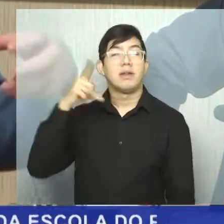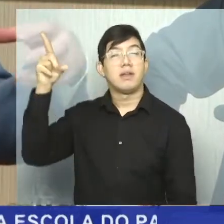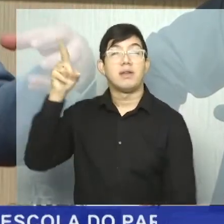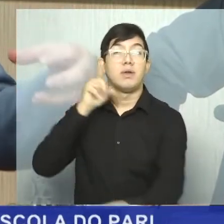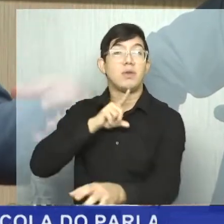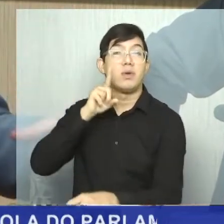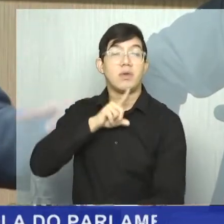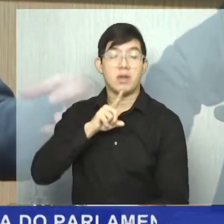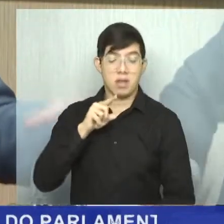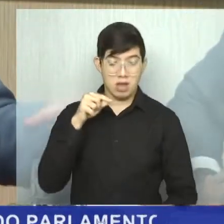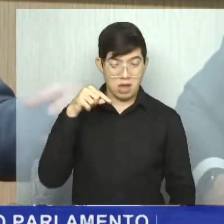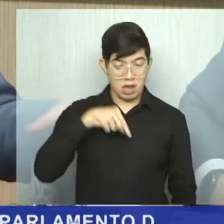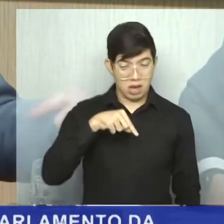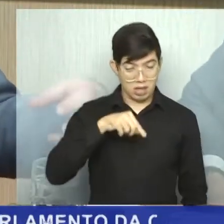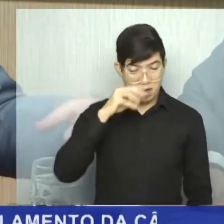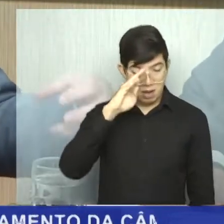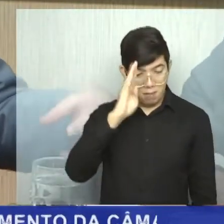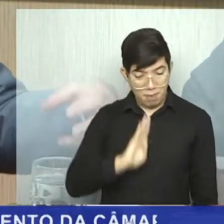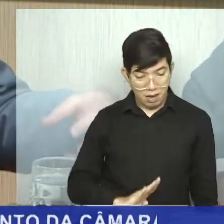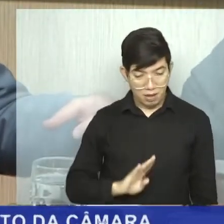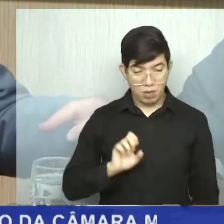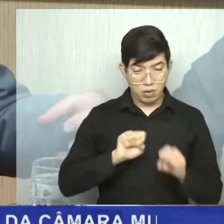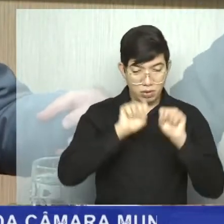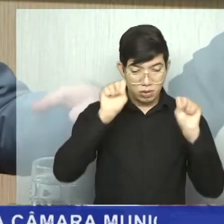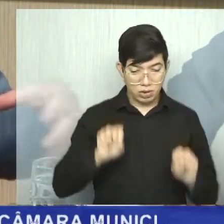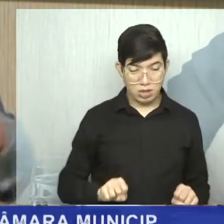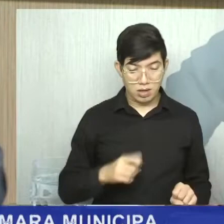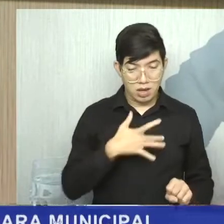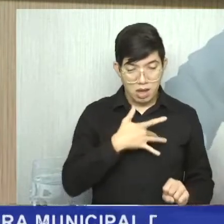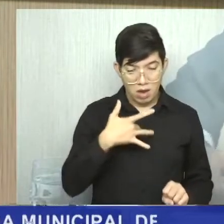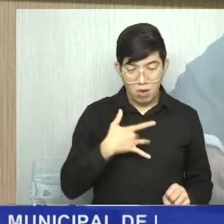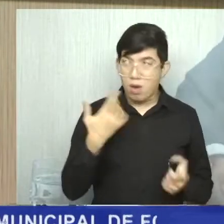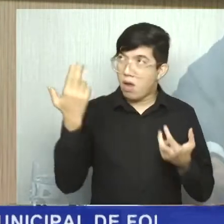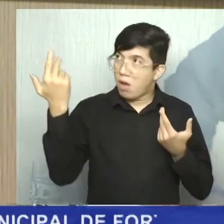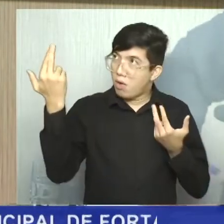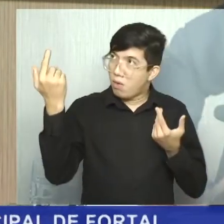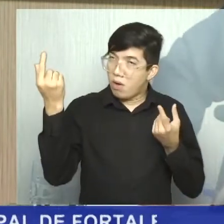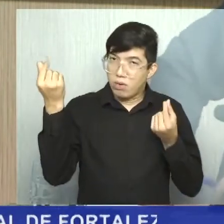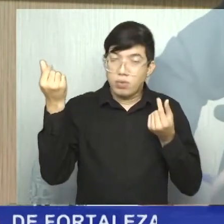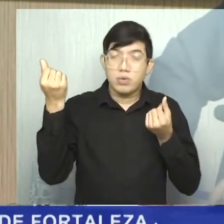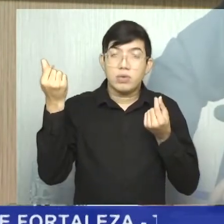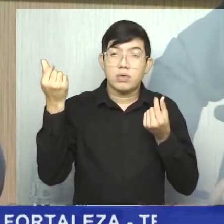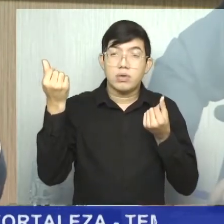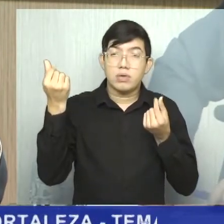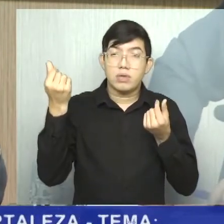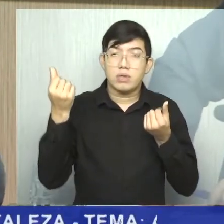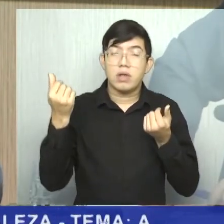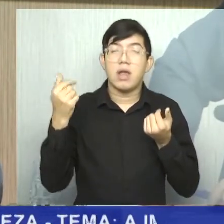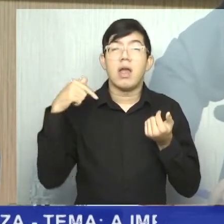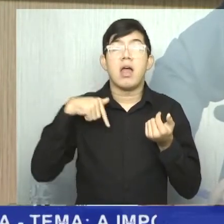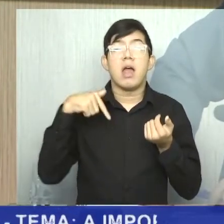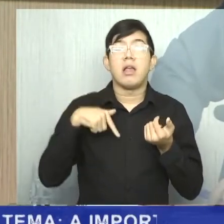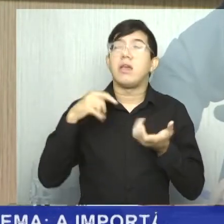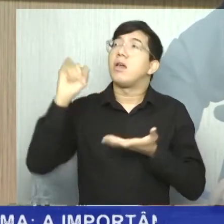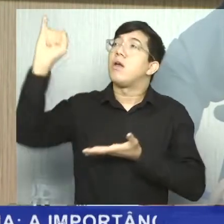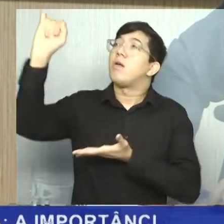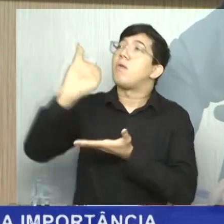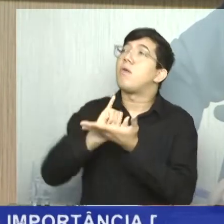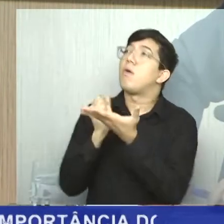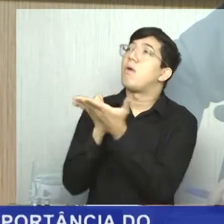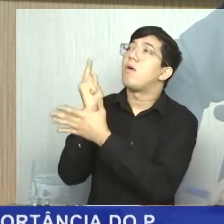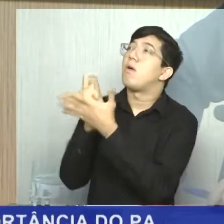Brasil destruiu o seu aparato industrial de saúde e está importando tudo. E o gasto inglês